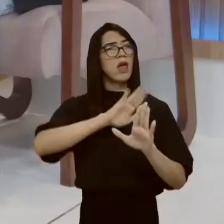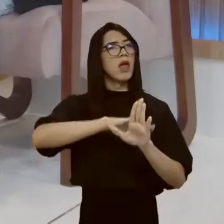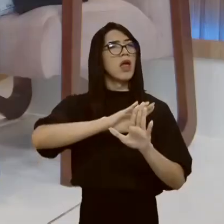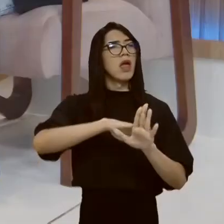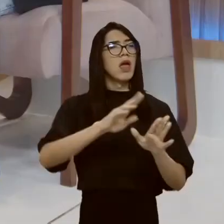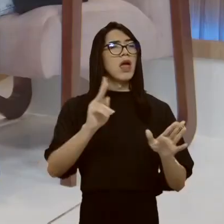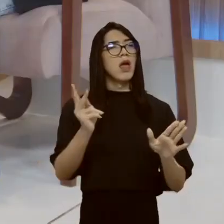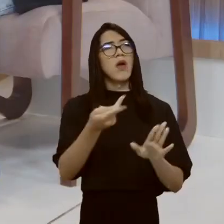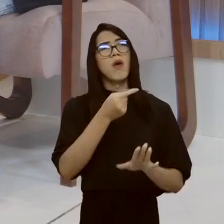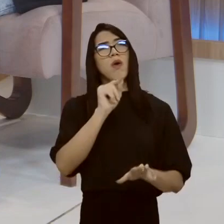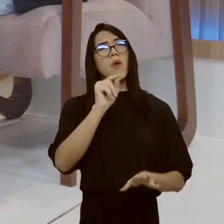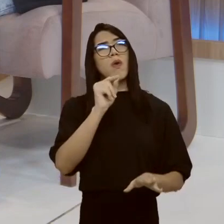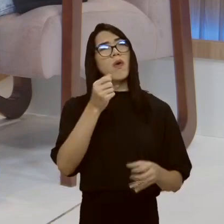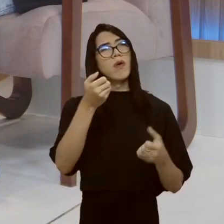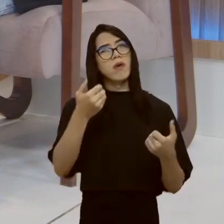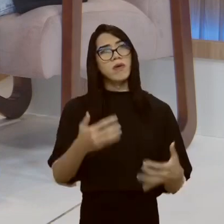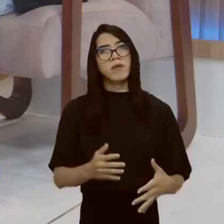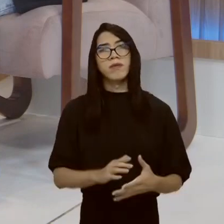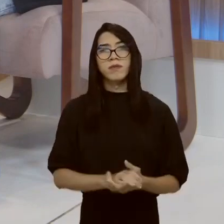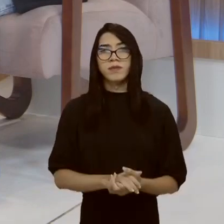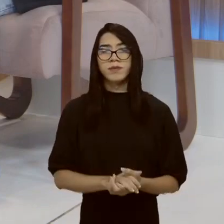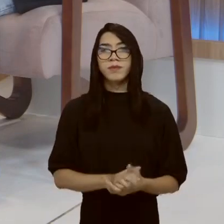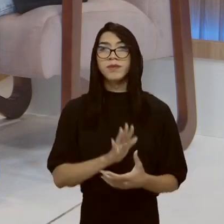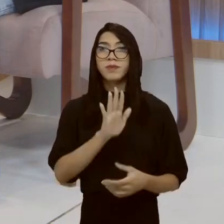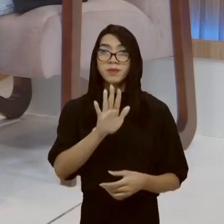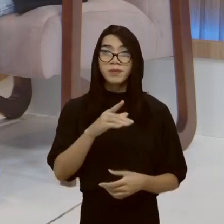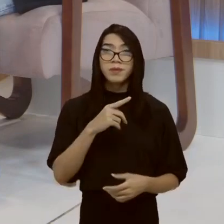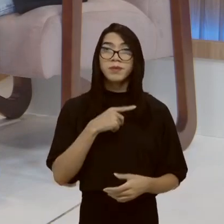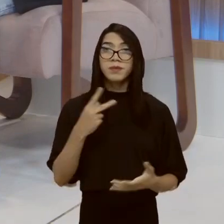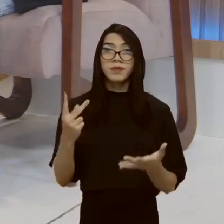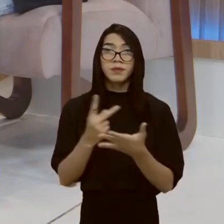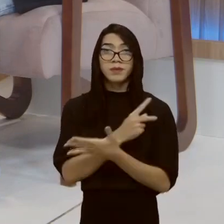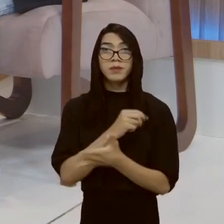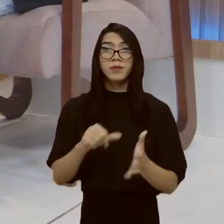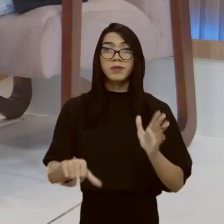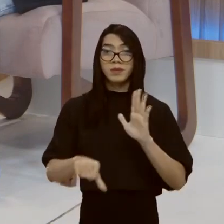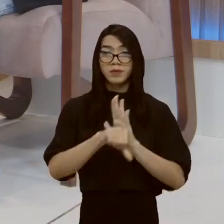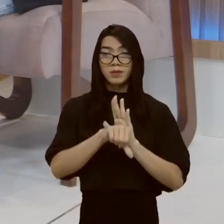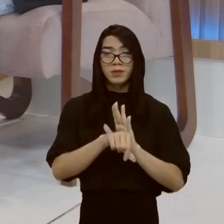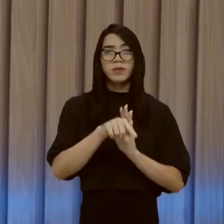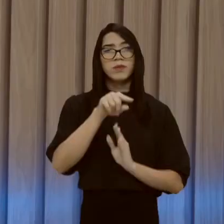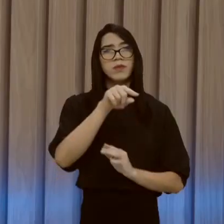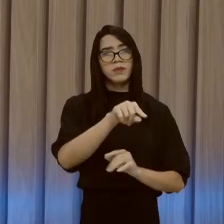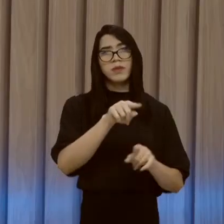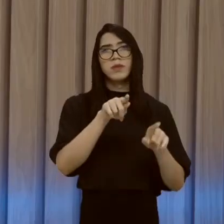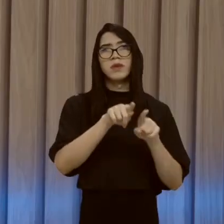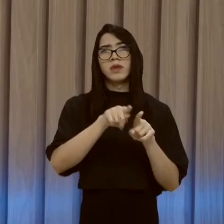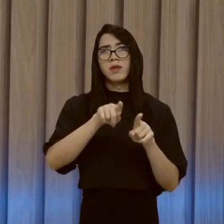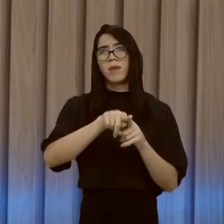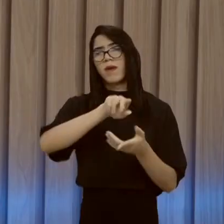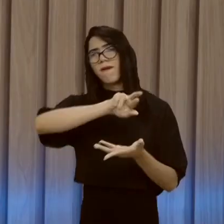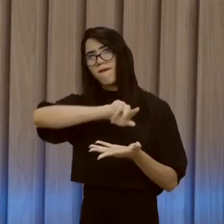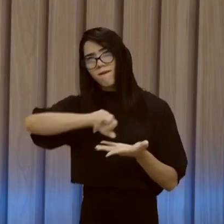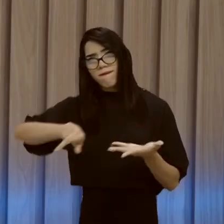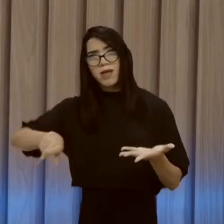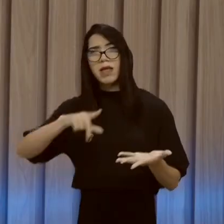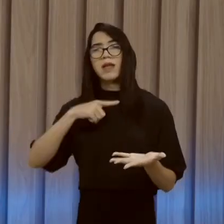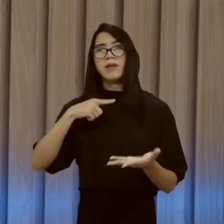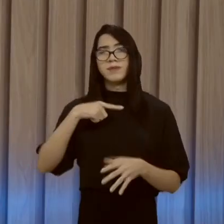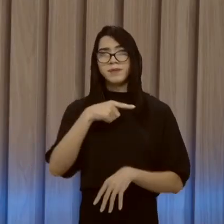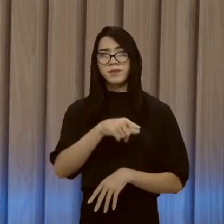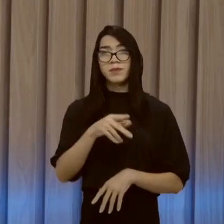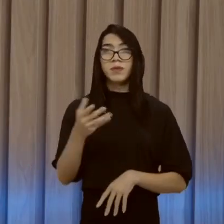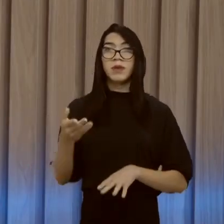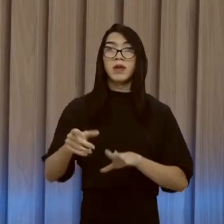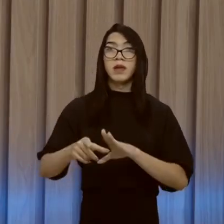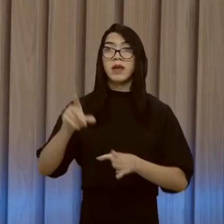dia, Fernanda. A gente vê aí esse crime e não só esse, mas vem acontecendo vários casos. A gente via que antes